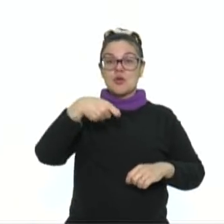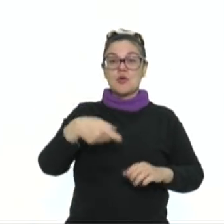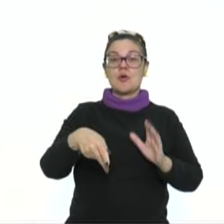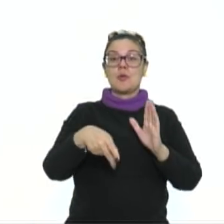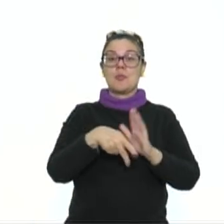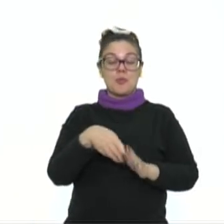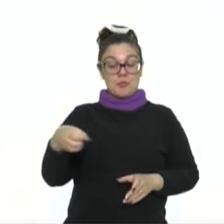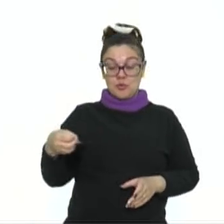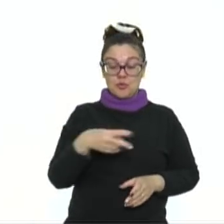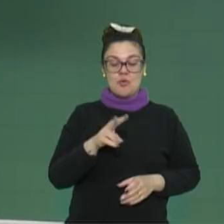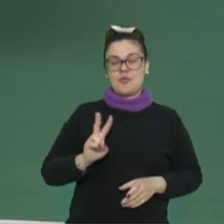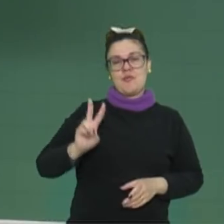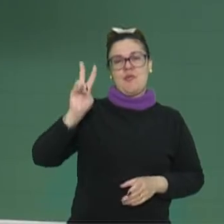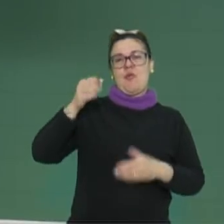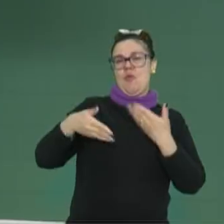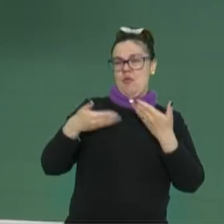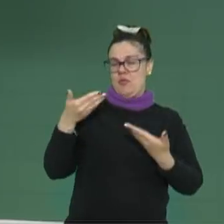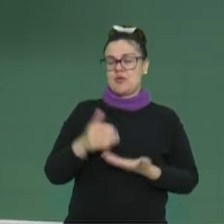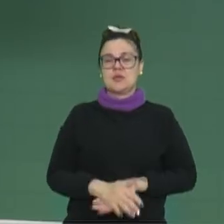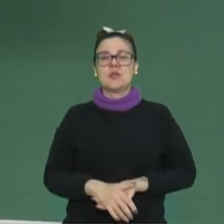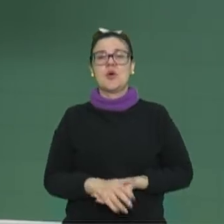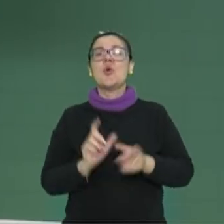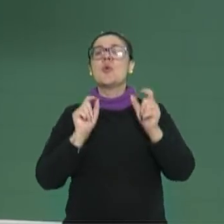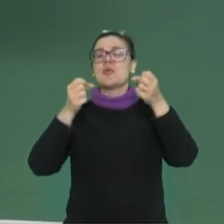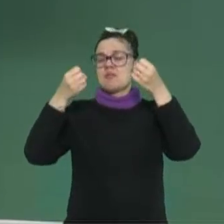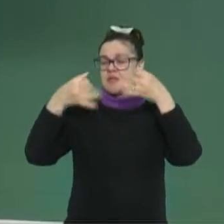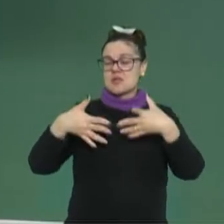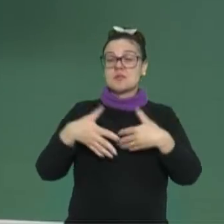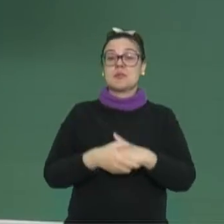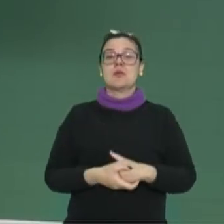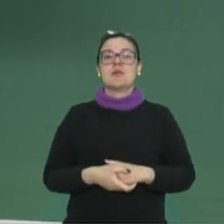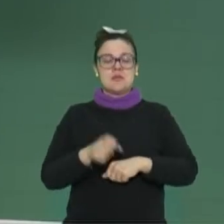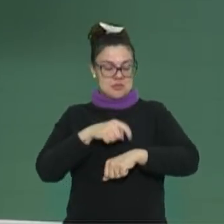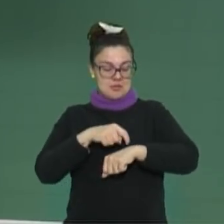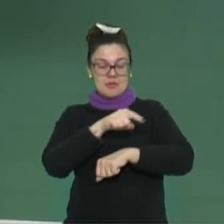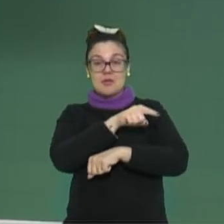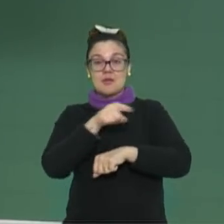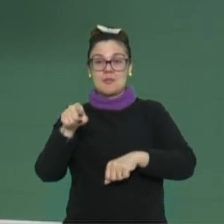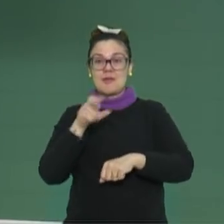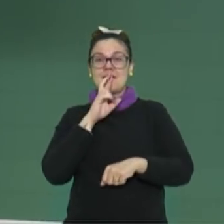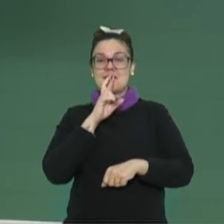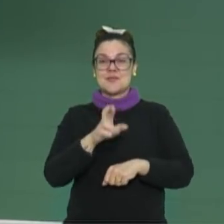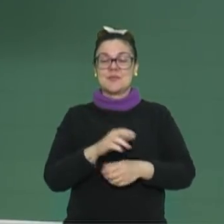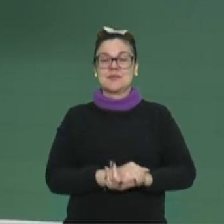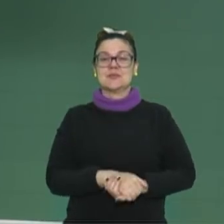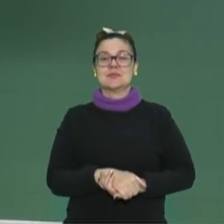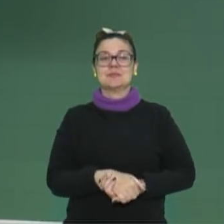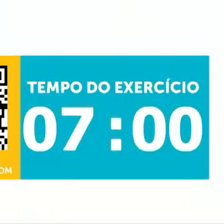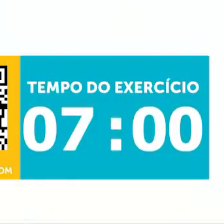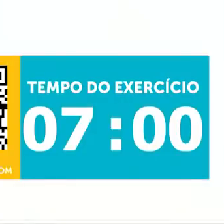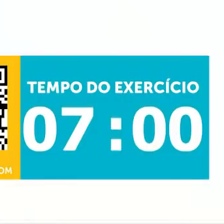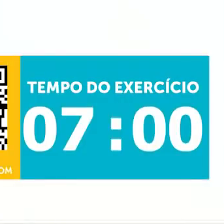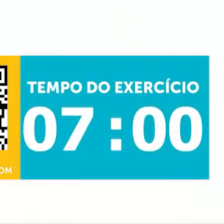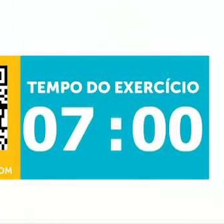formulação de novos valores. Então, de modo geral, o que o Peter Singer quis dizer? Então você tem aí alguns minutos para pensar sobre essa questão.